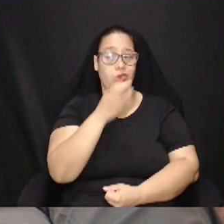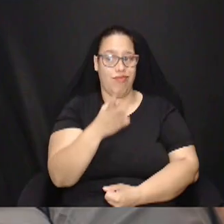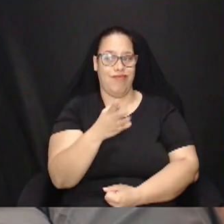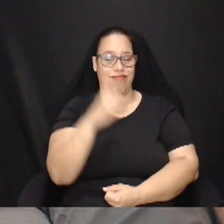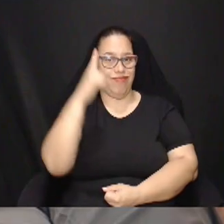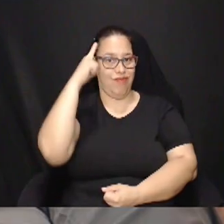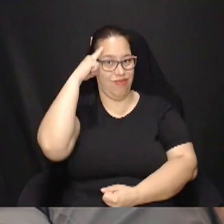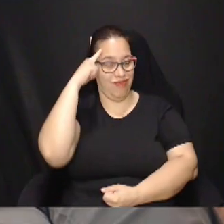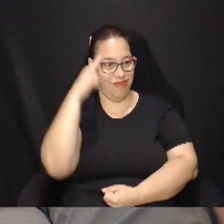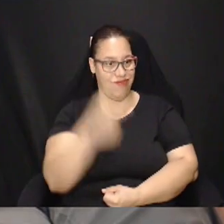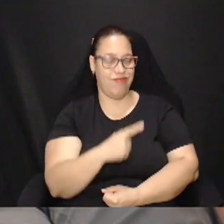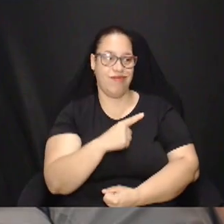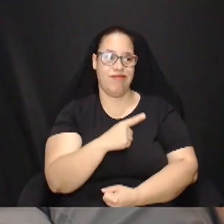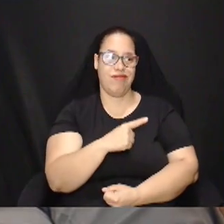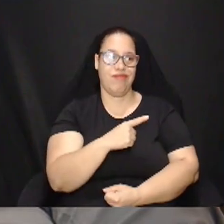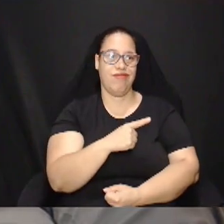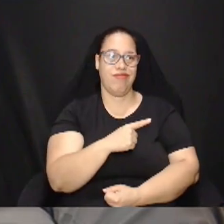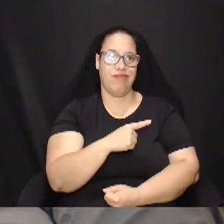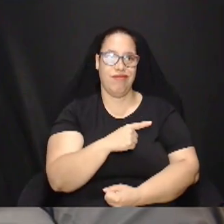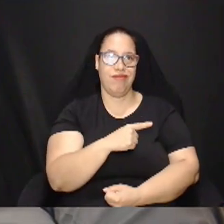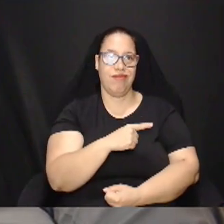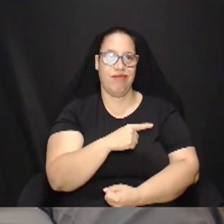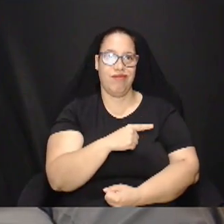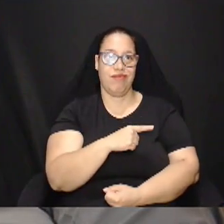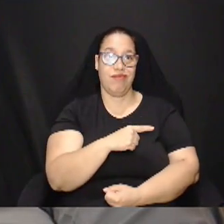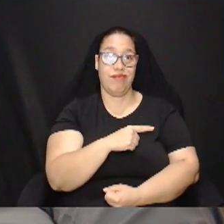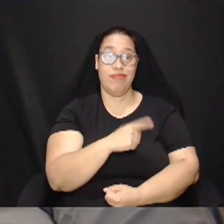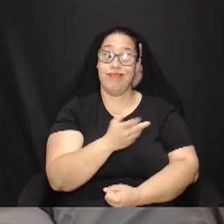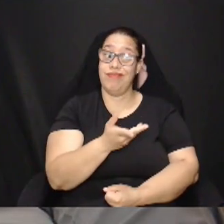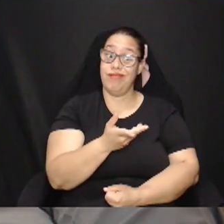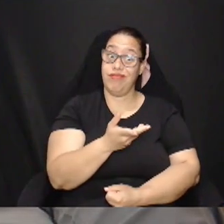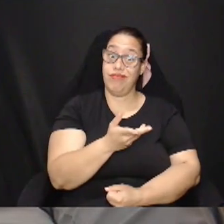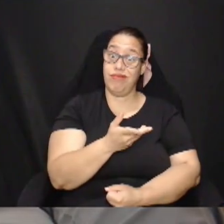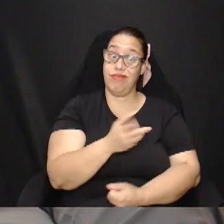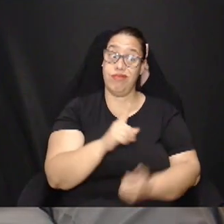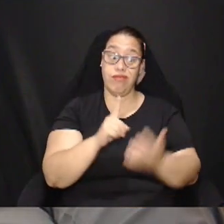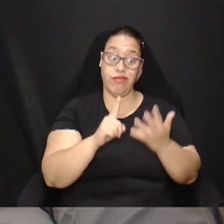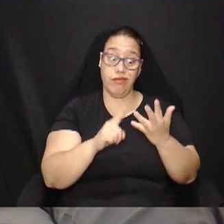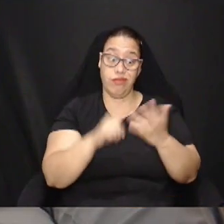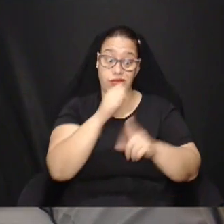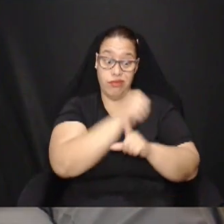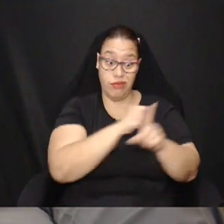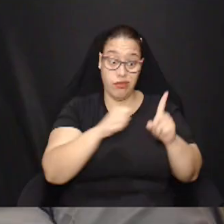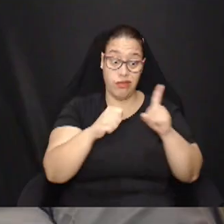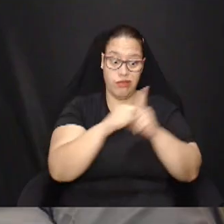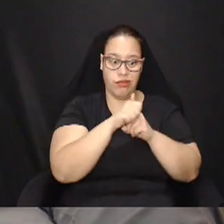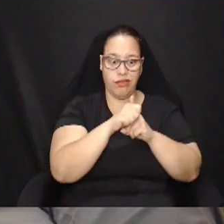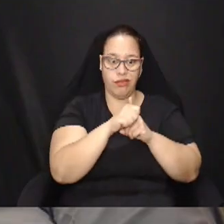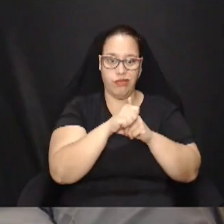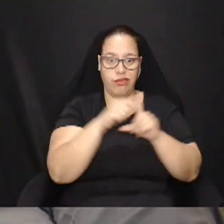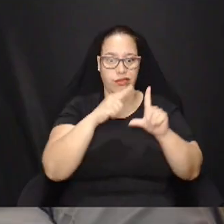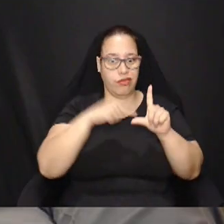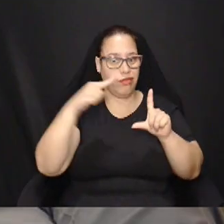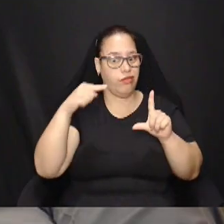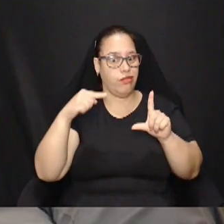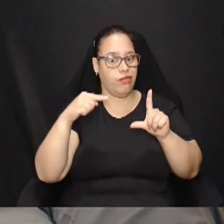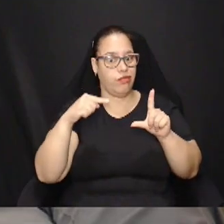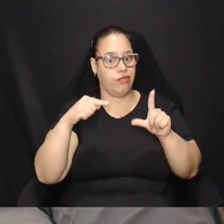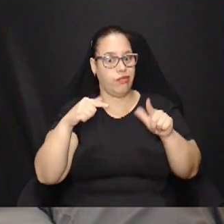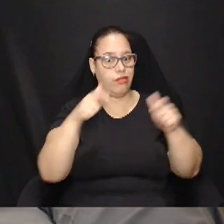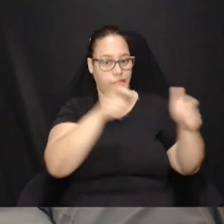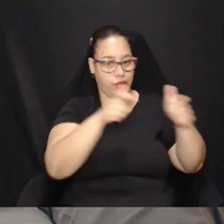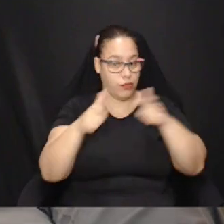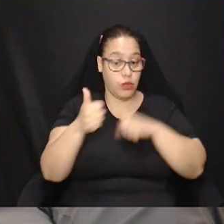ser acometida. Então, os fatores sociais, os fatores mercadológicos, né, profissionais,